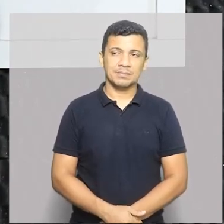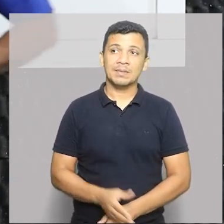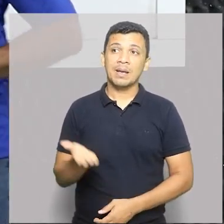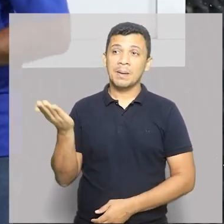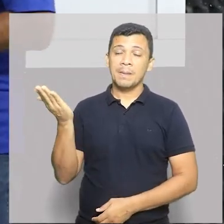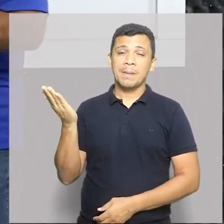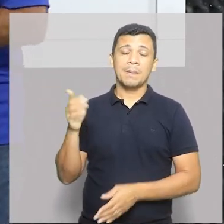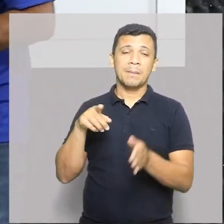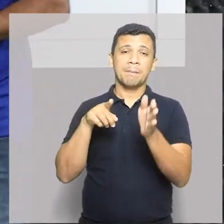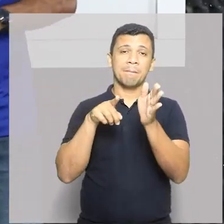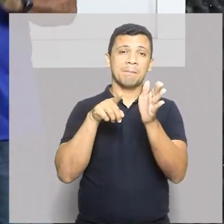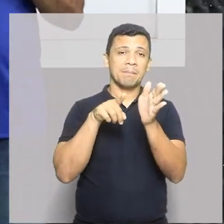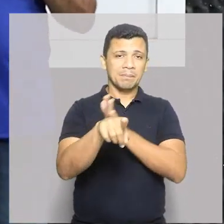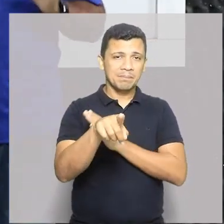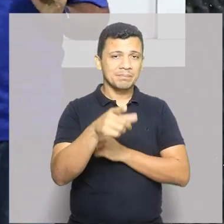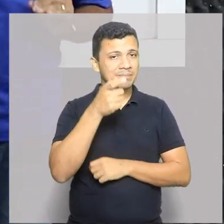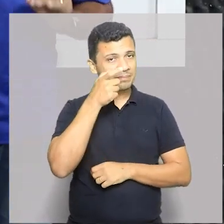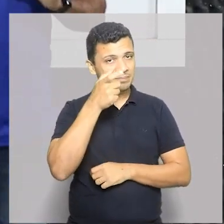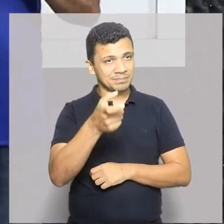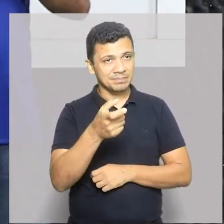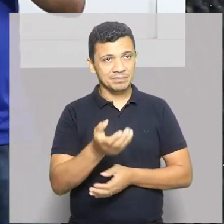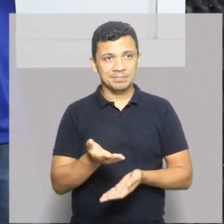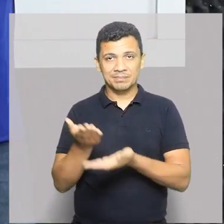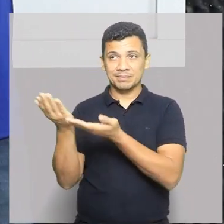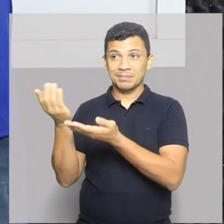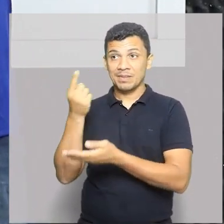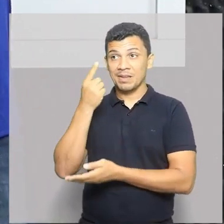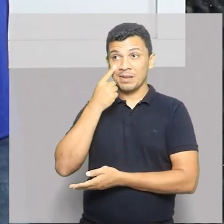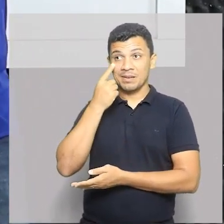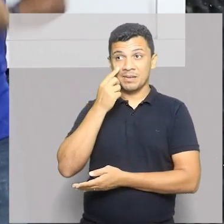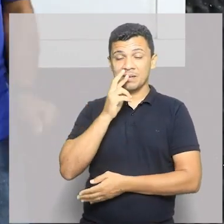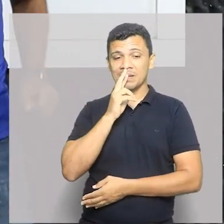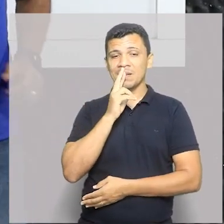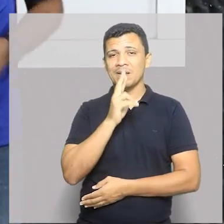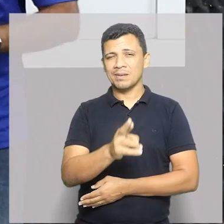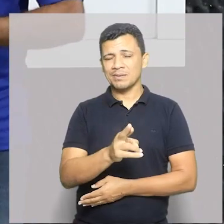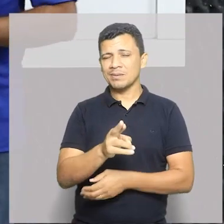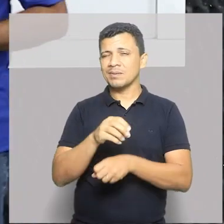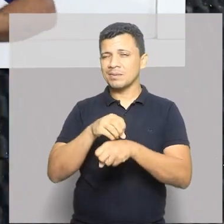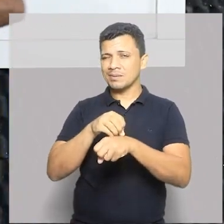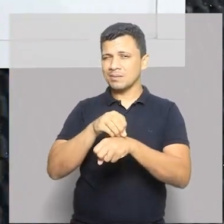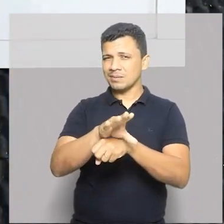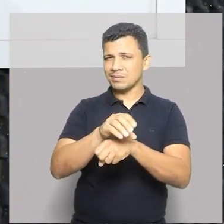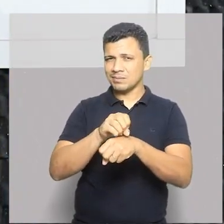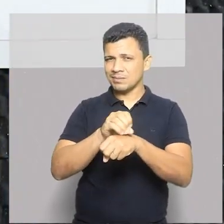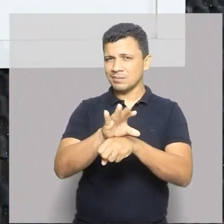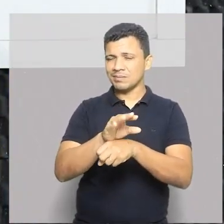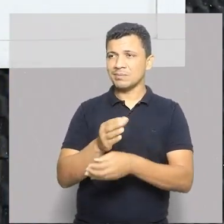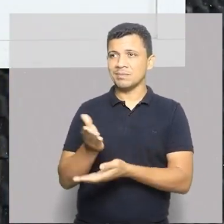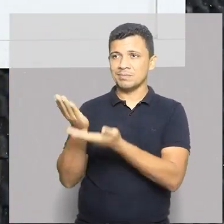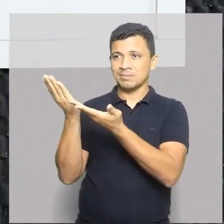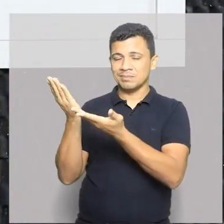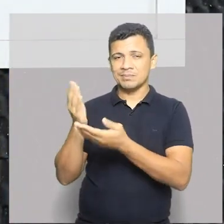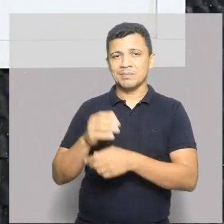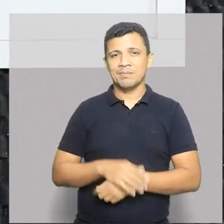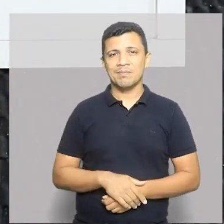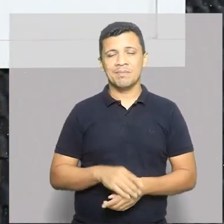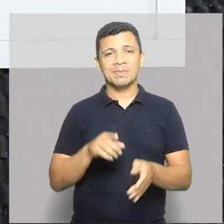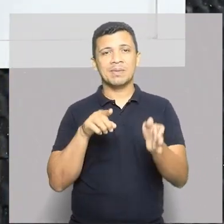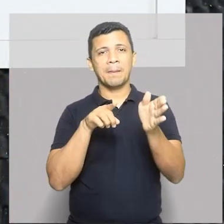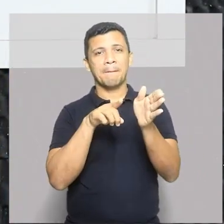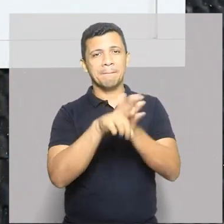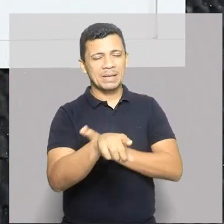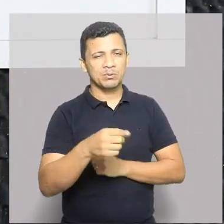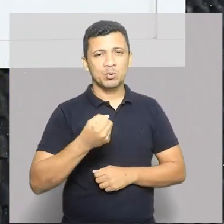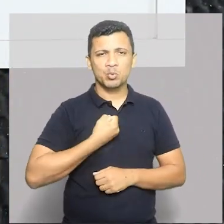bem interessante. Gente, se vocês olharem a resolução dela, eu vou te dar uma dica. Toda vez que tu tiver uma questão que tem um número